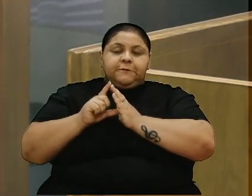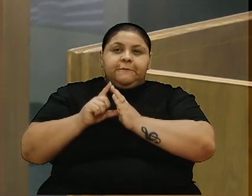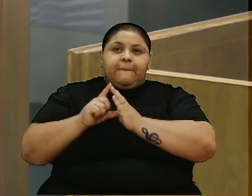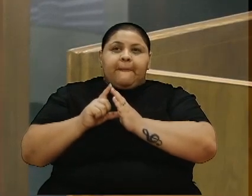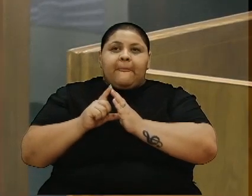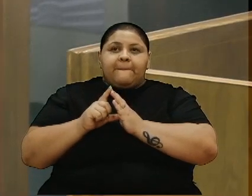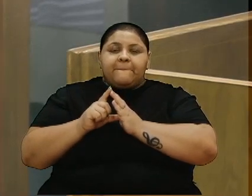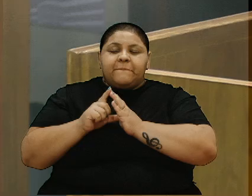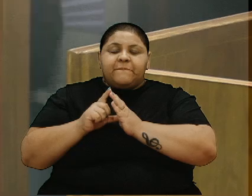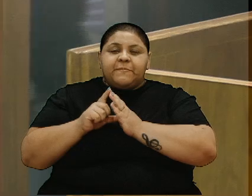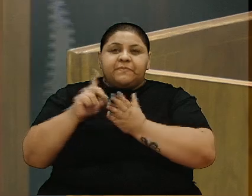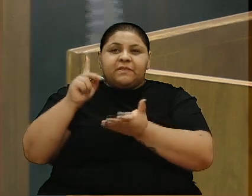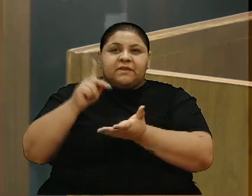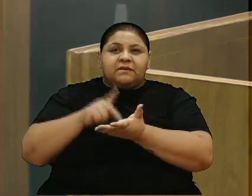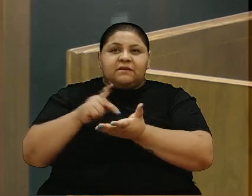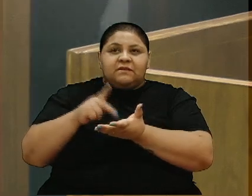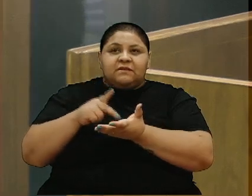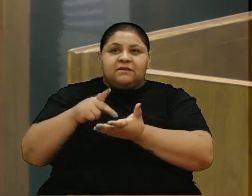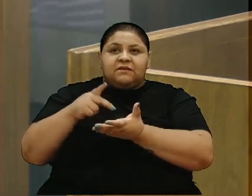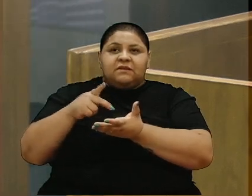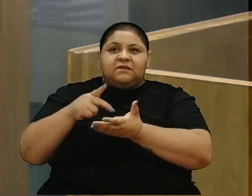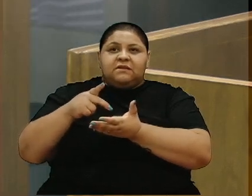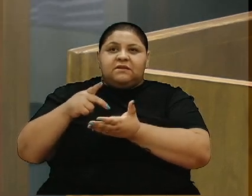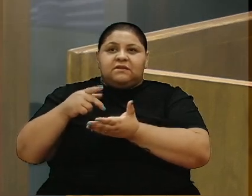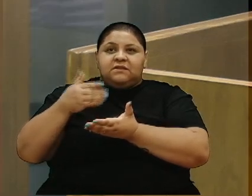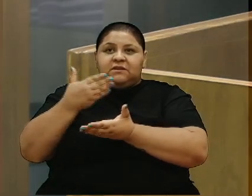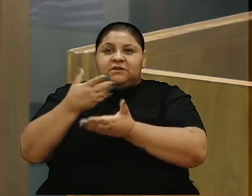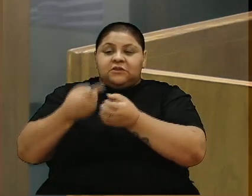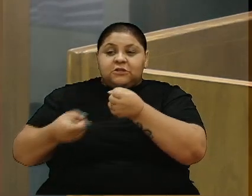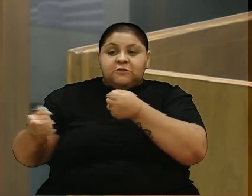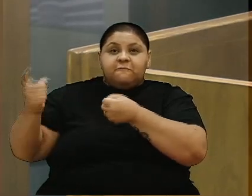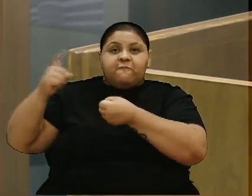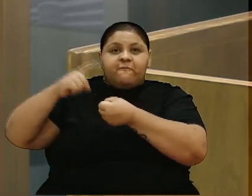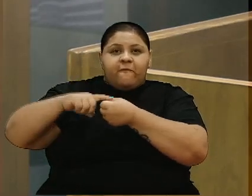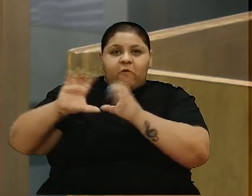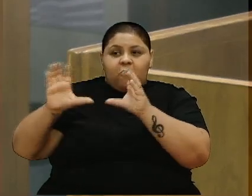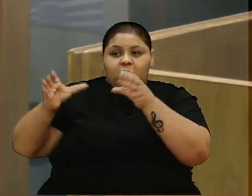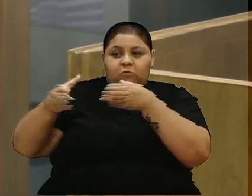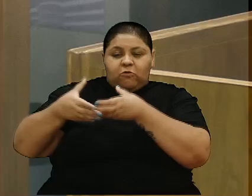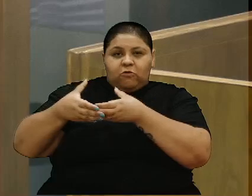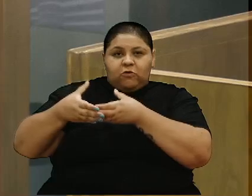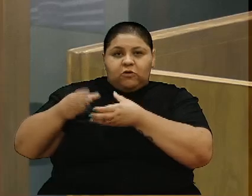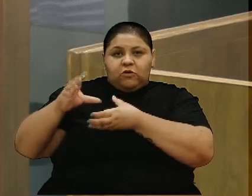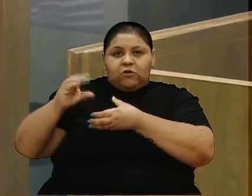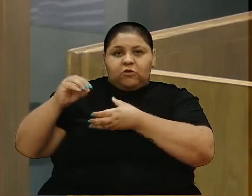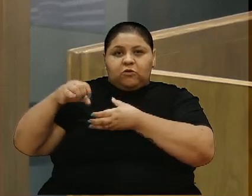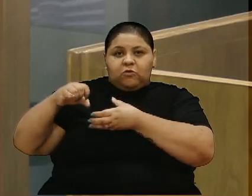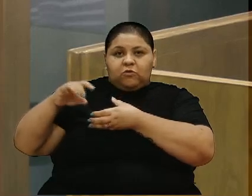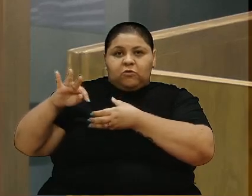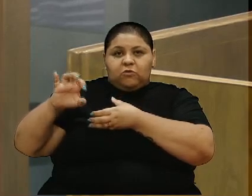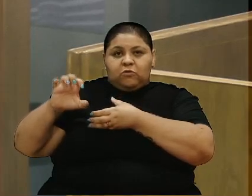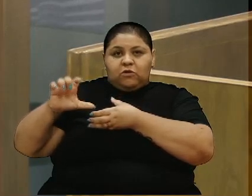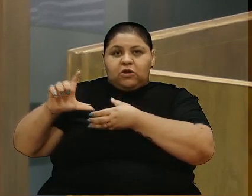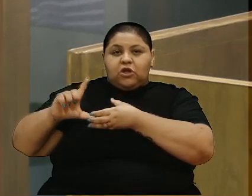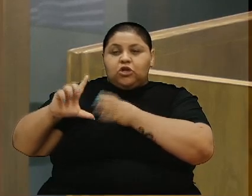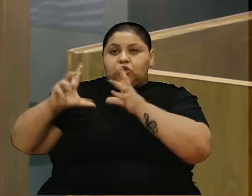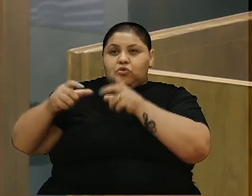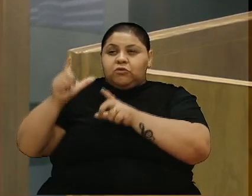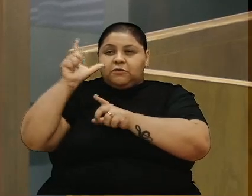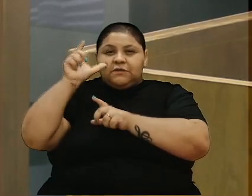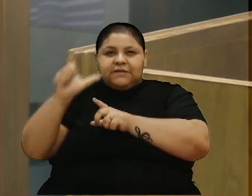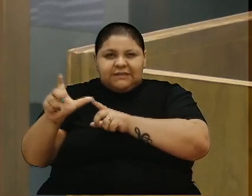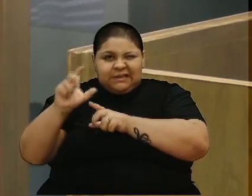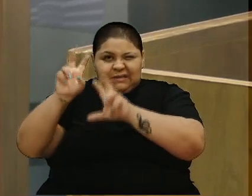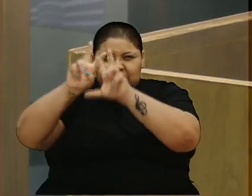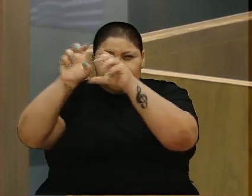é que de fato se reinstale aquele comitê que a gente tinha, aonde todos os interessados no tema da Maesa... Ele pediu uma